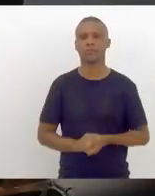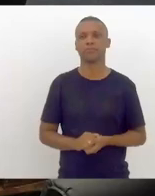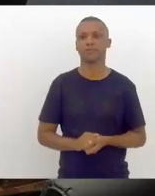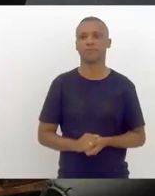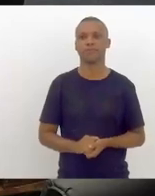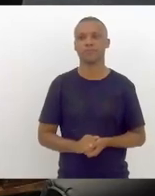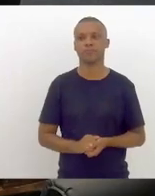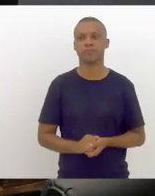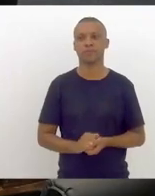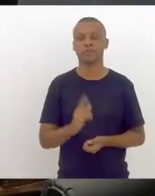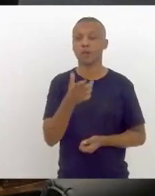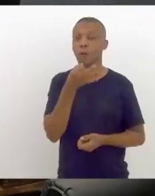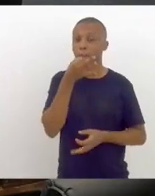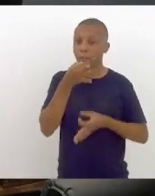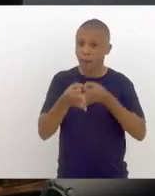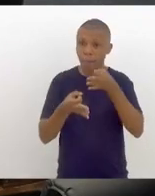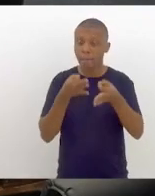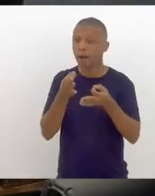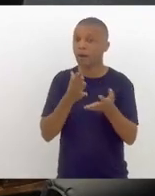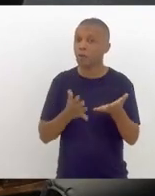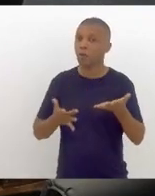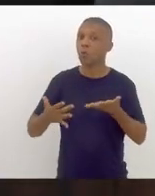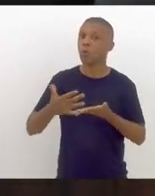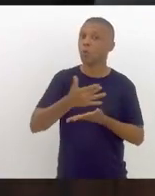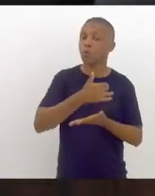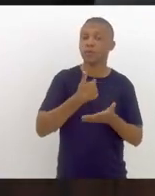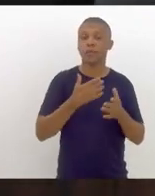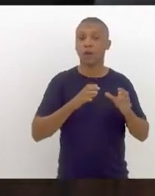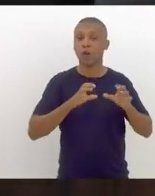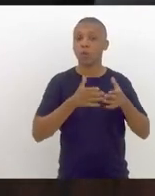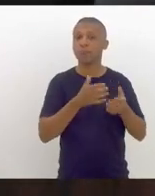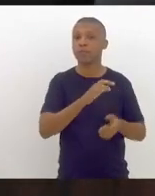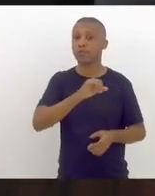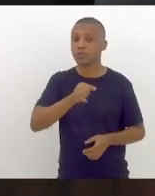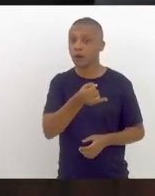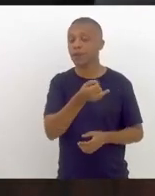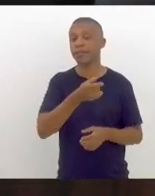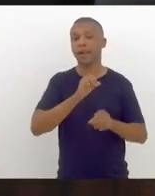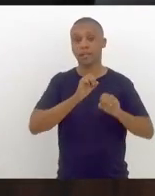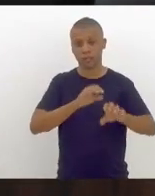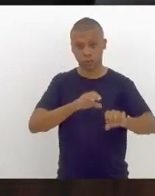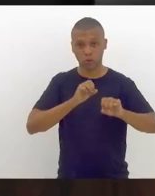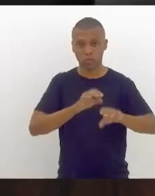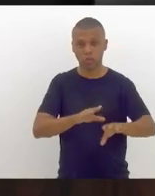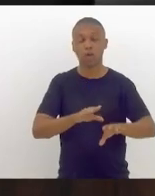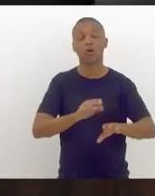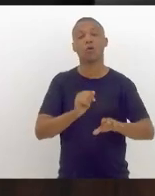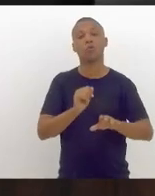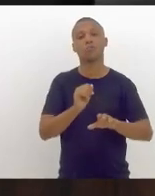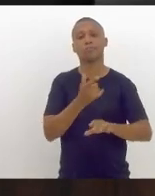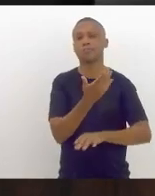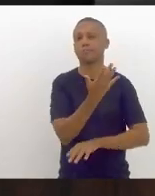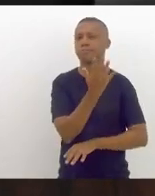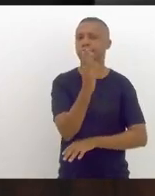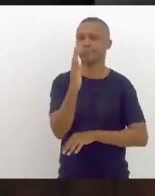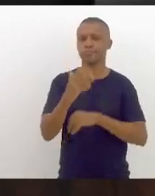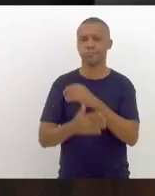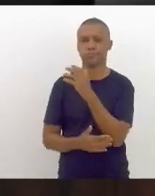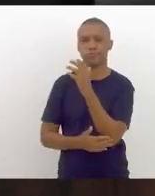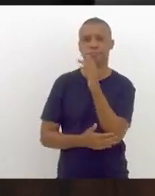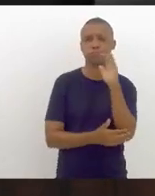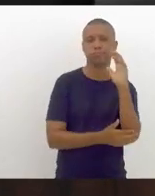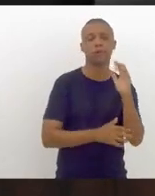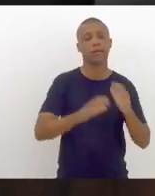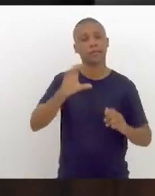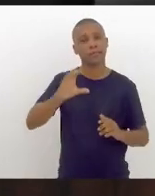Então vamos escolher os pareceres da comissão de condição Justiça da educação da comissão de Meio Ambiente comissão